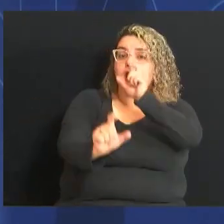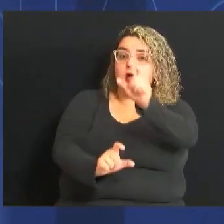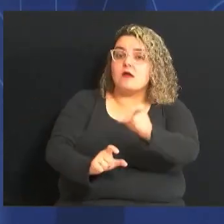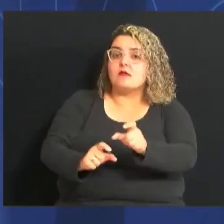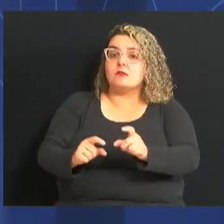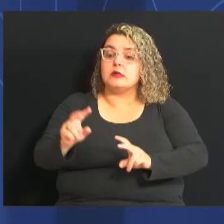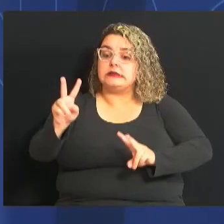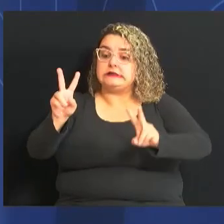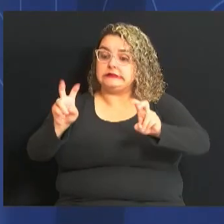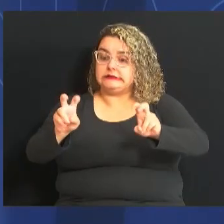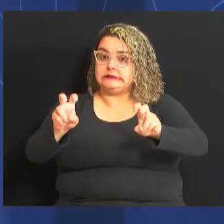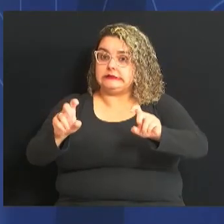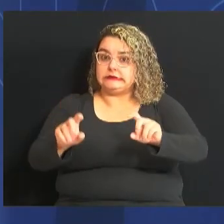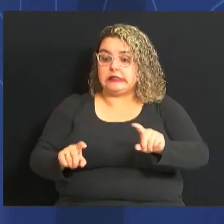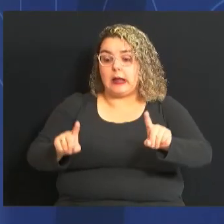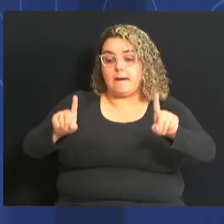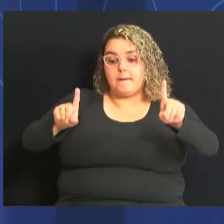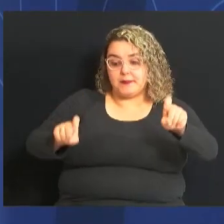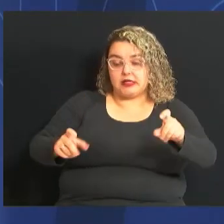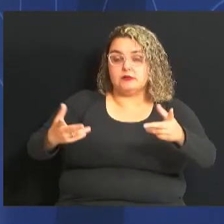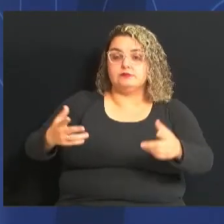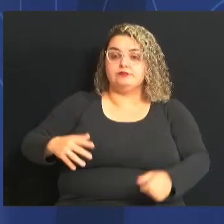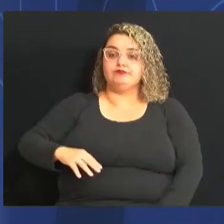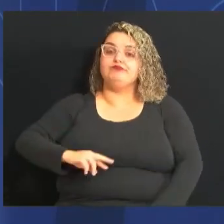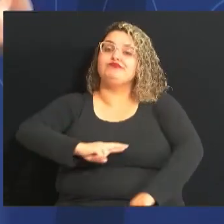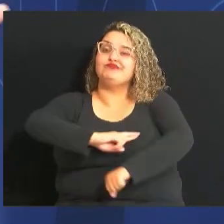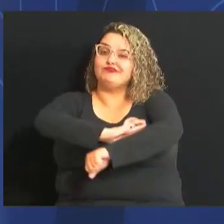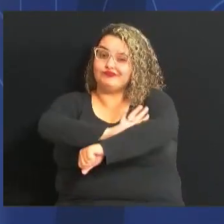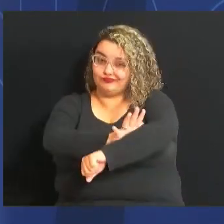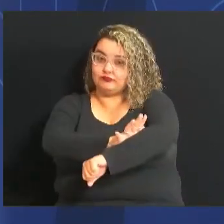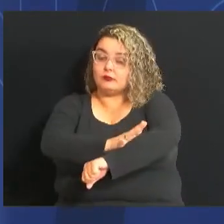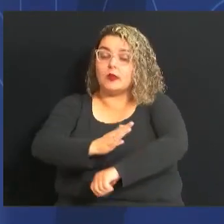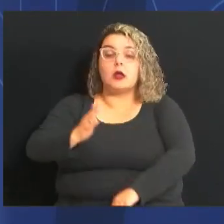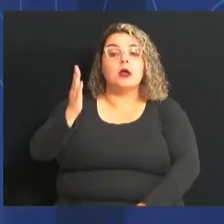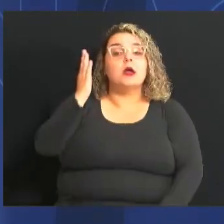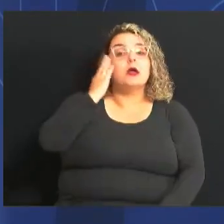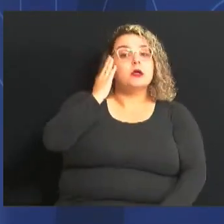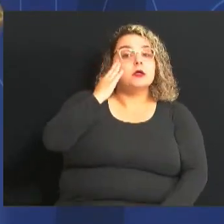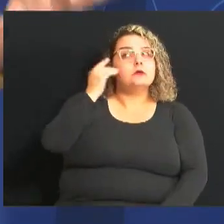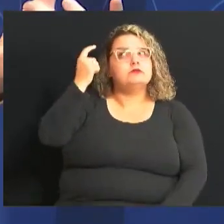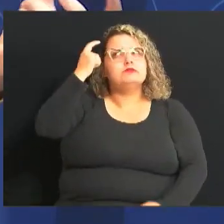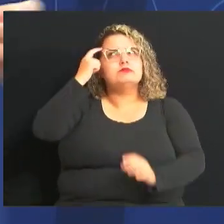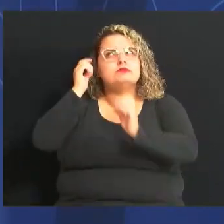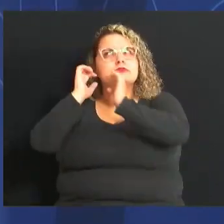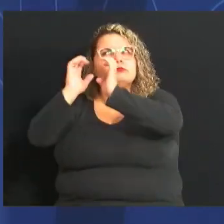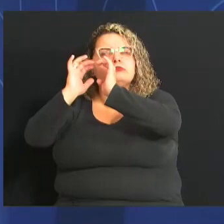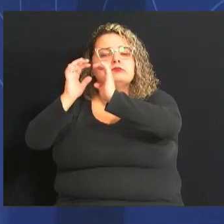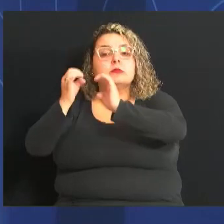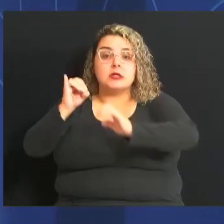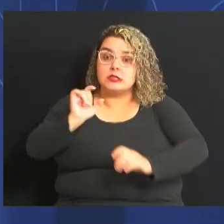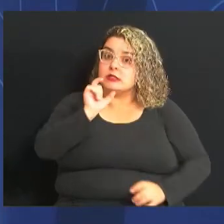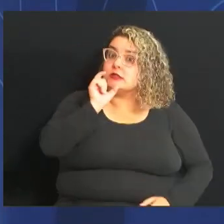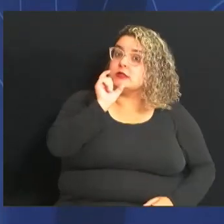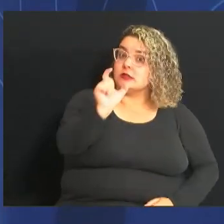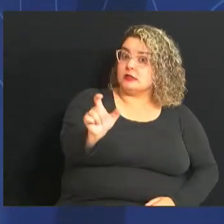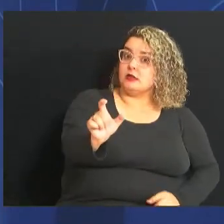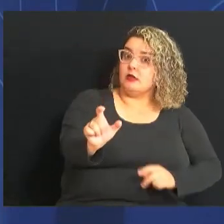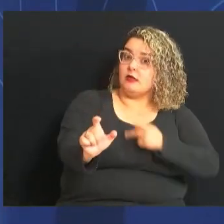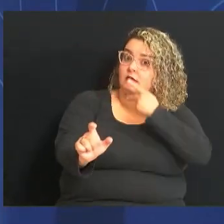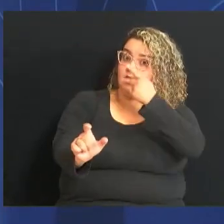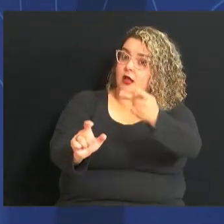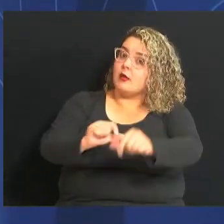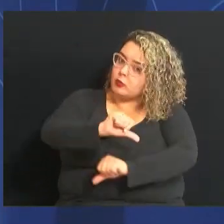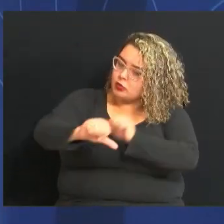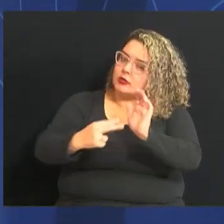expressões que são consideradas racistas para que você entenda, reflita e, se falar, mudar este vocabulário.